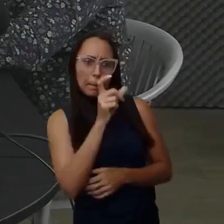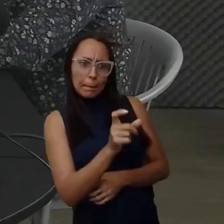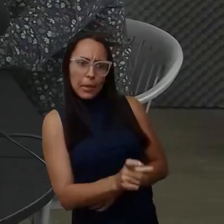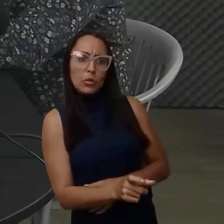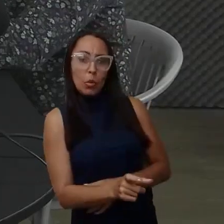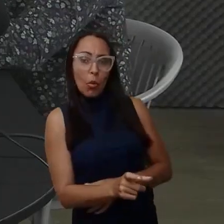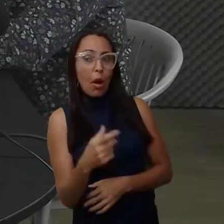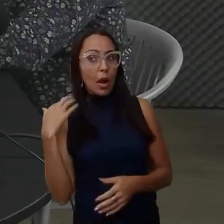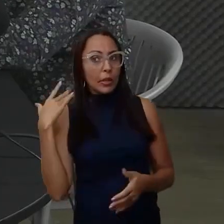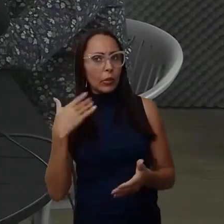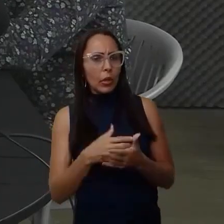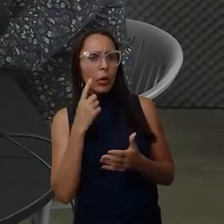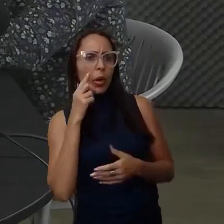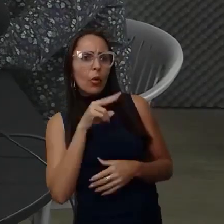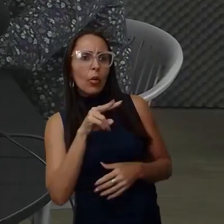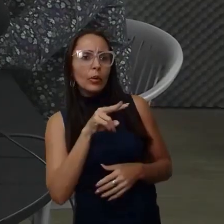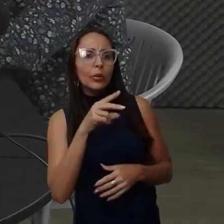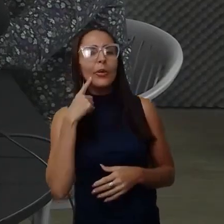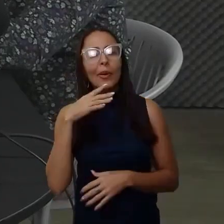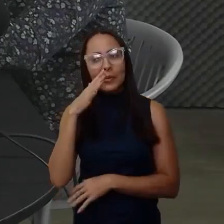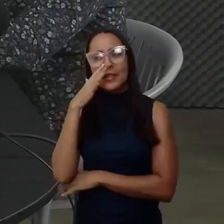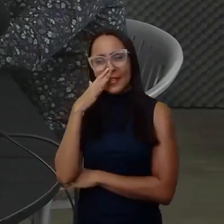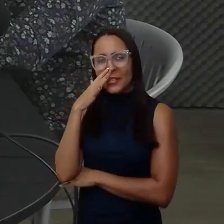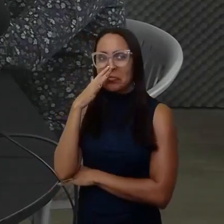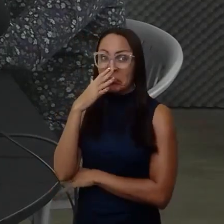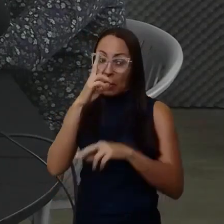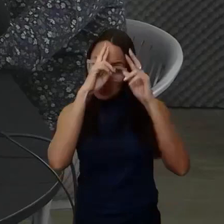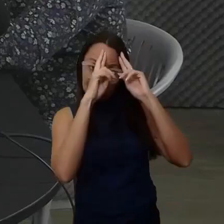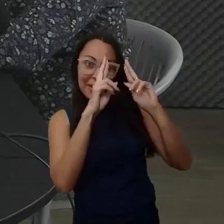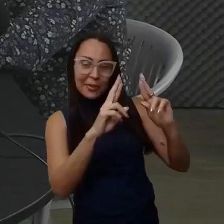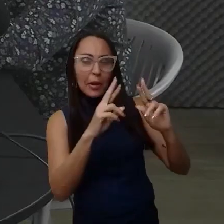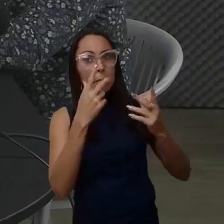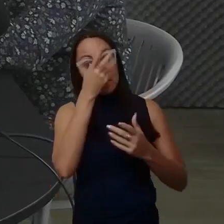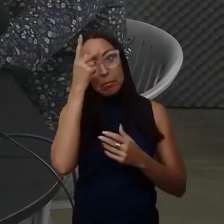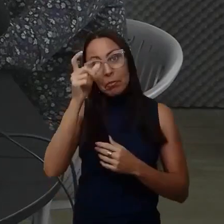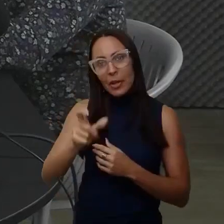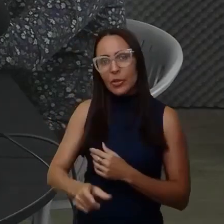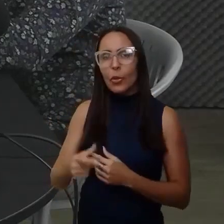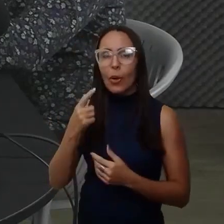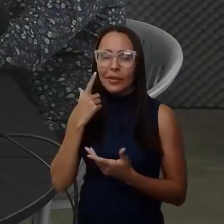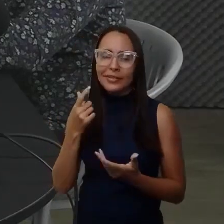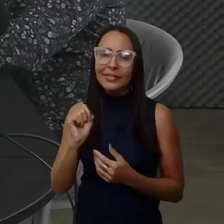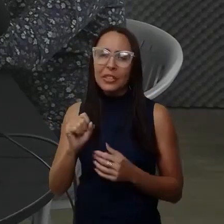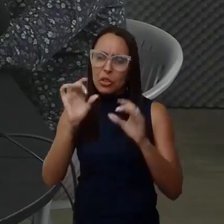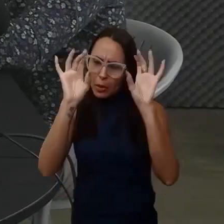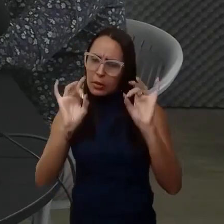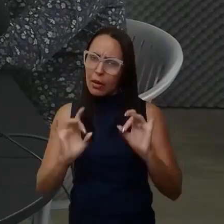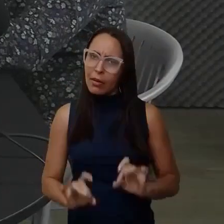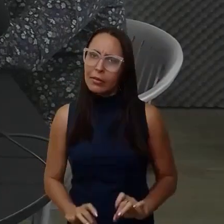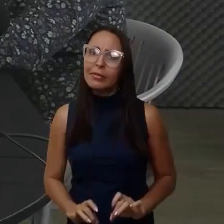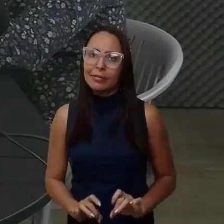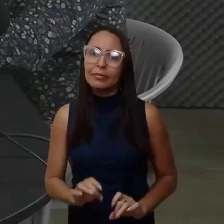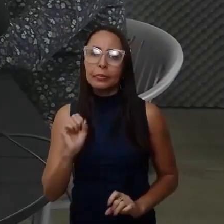ainda hoje eu olho para os professores, eu tenho profunda admiração por professor, né? Eu acho que são pessoas realmente abnegadas. E talvez por isso eu